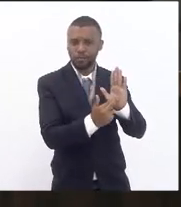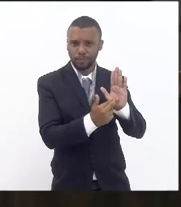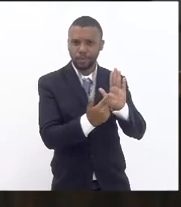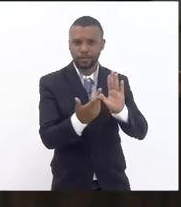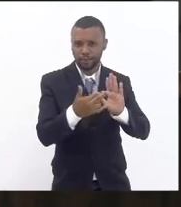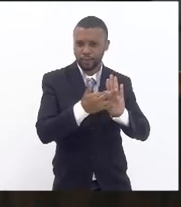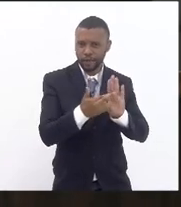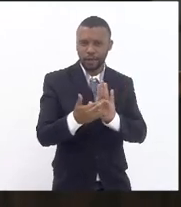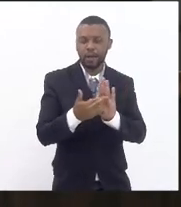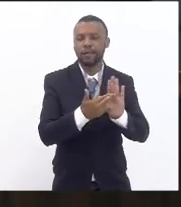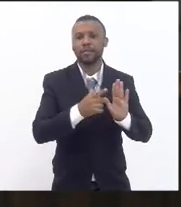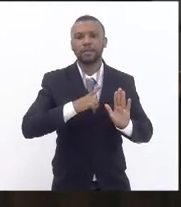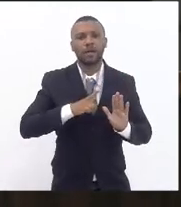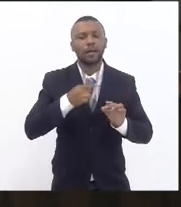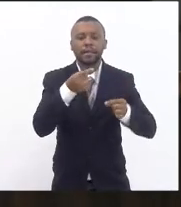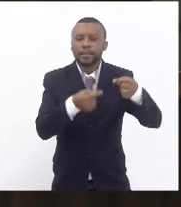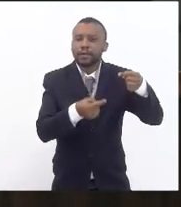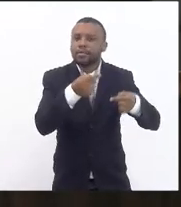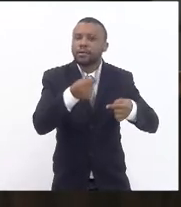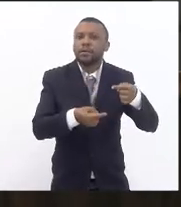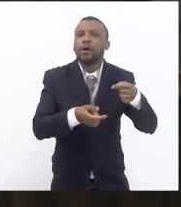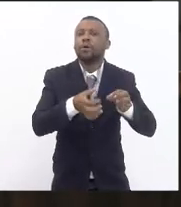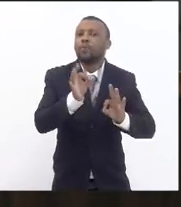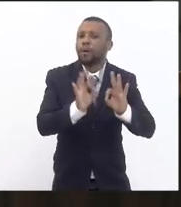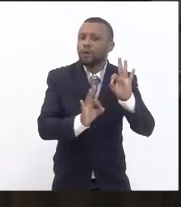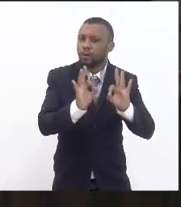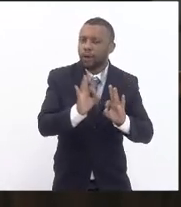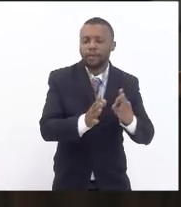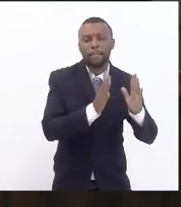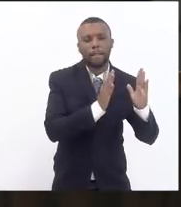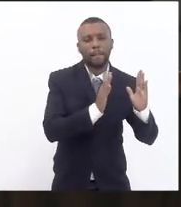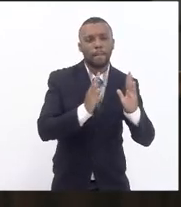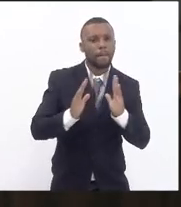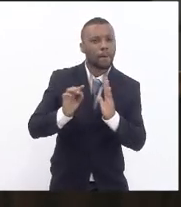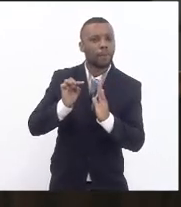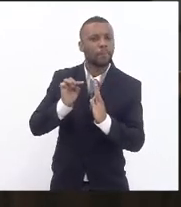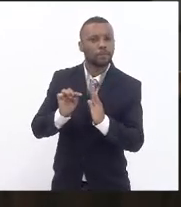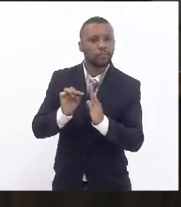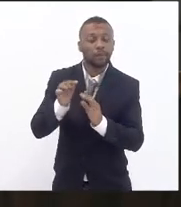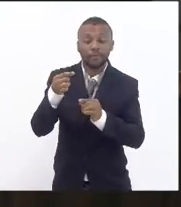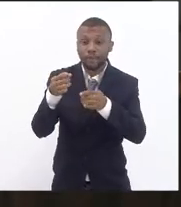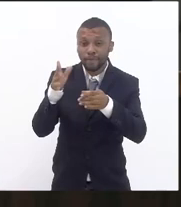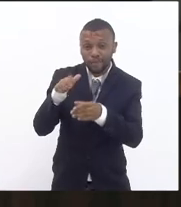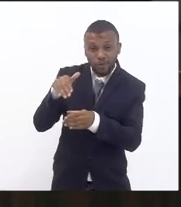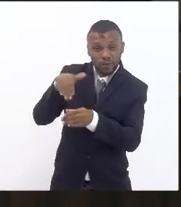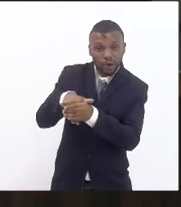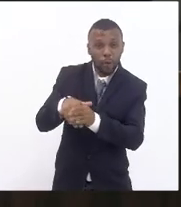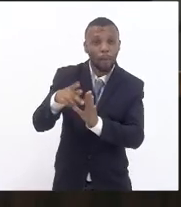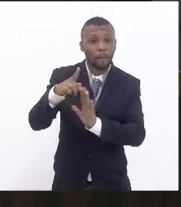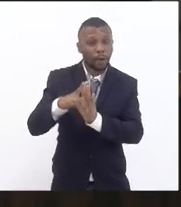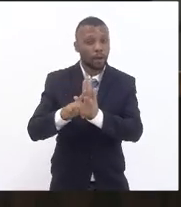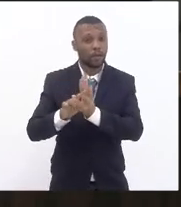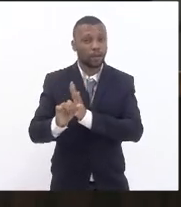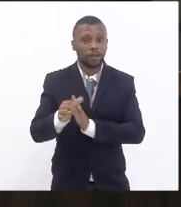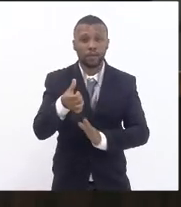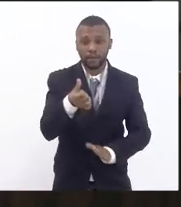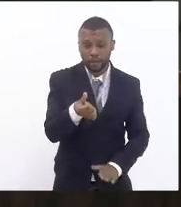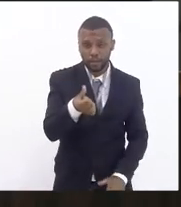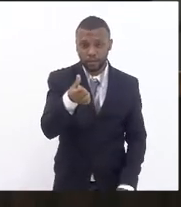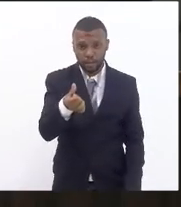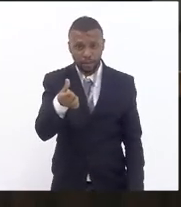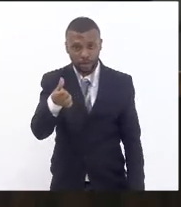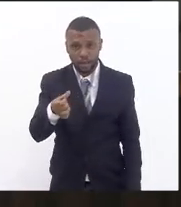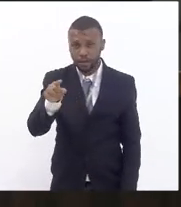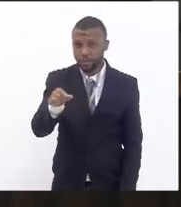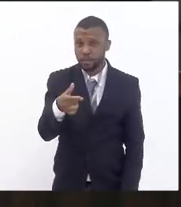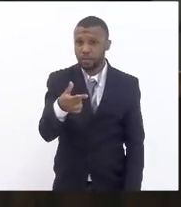em tramitação ordinária, em votação em segunda discussão, projeto de lei 166 de 19,